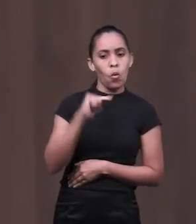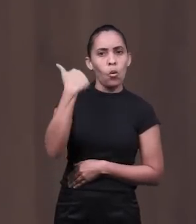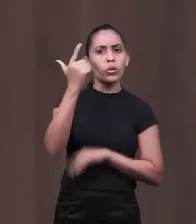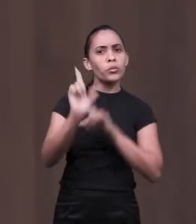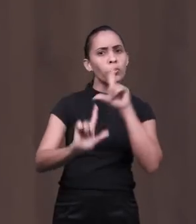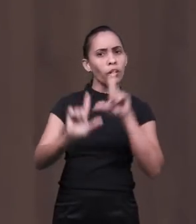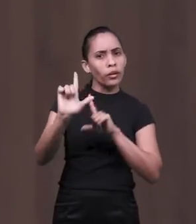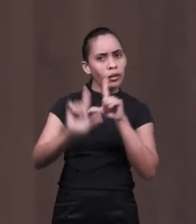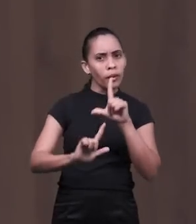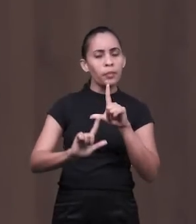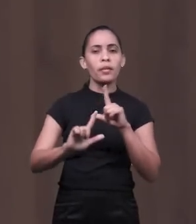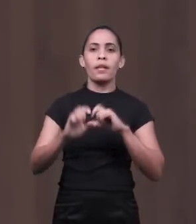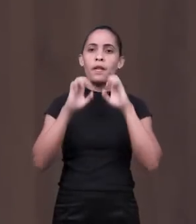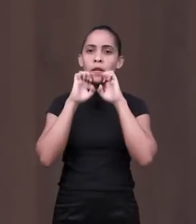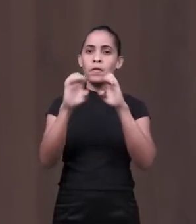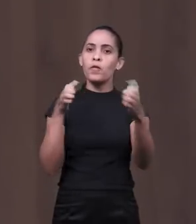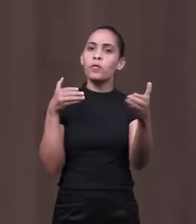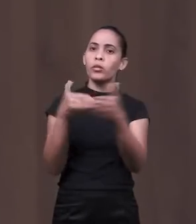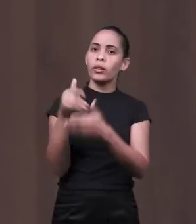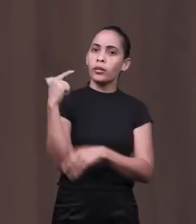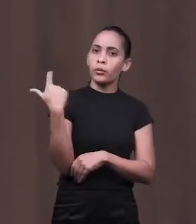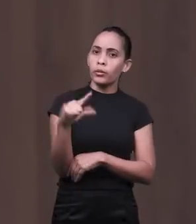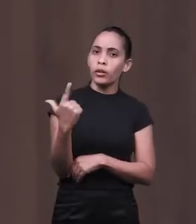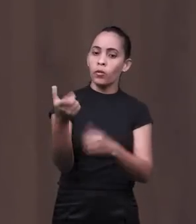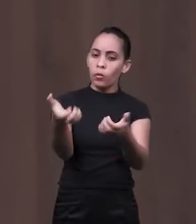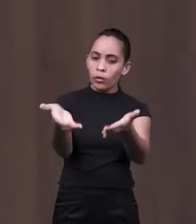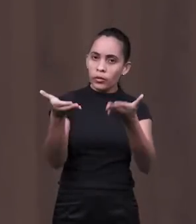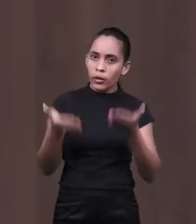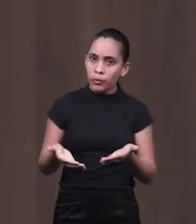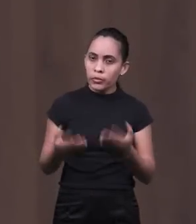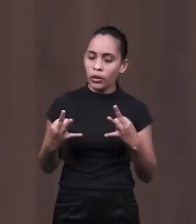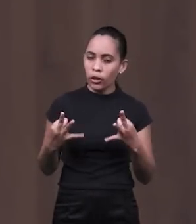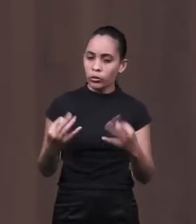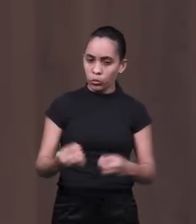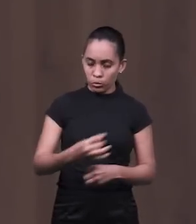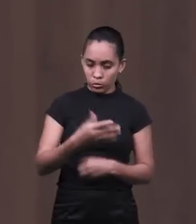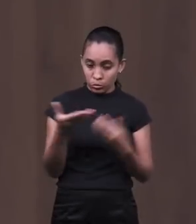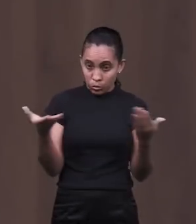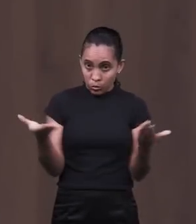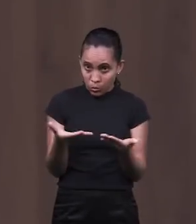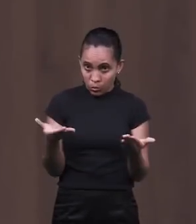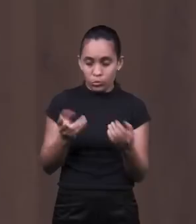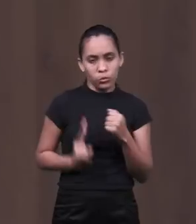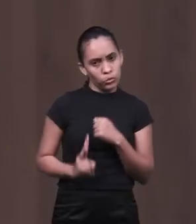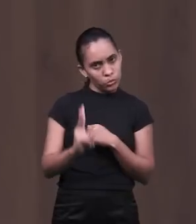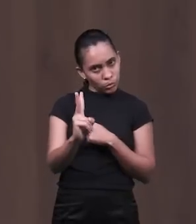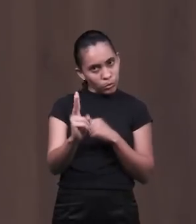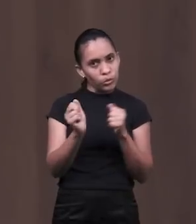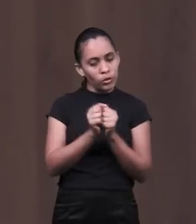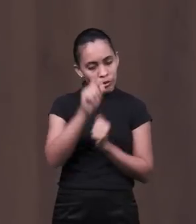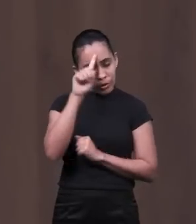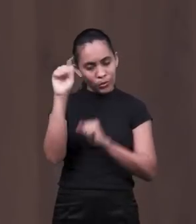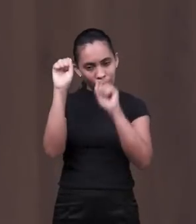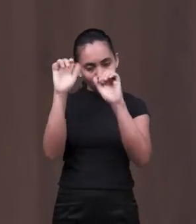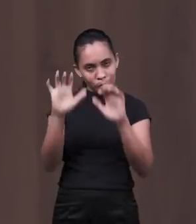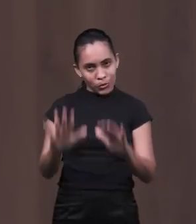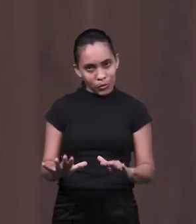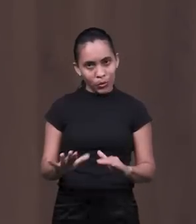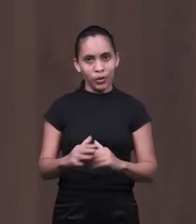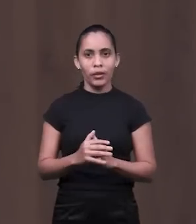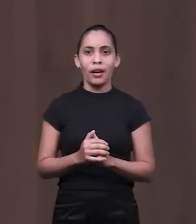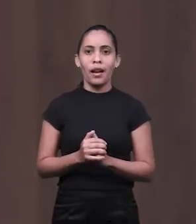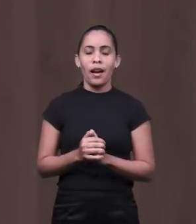outros programas do Evangelho Sem Fronteiras. Convidamos a todos que participaram hoje, que continuem conosco. Que Deus assim